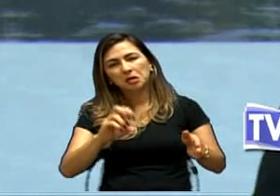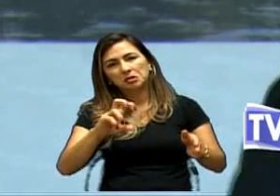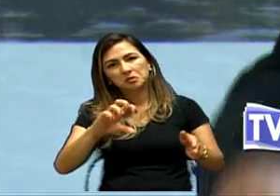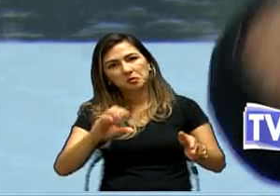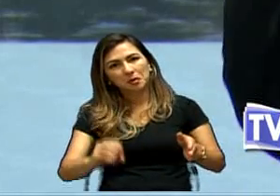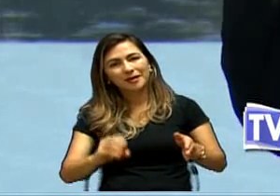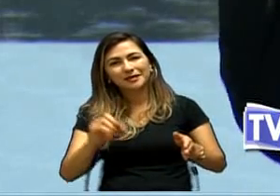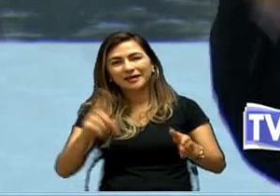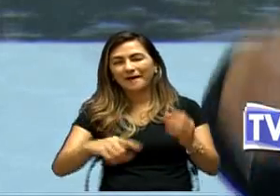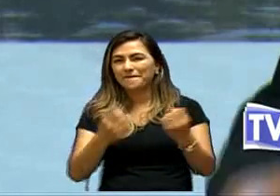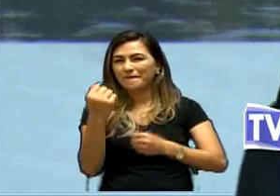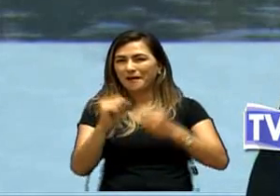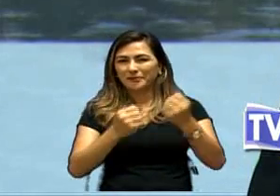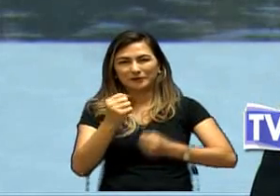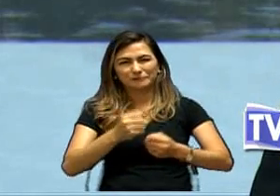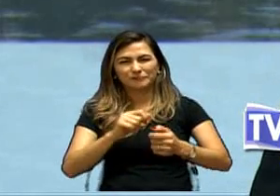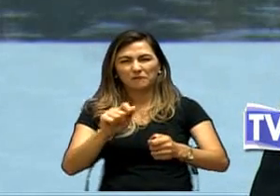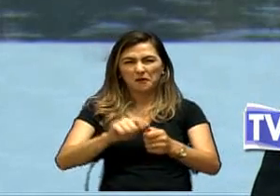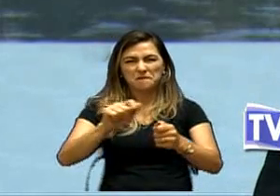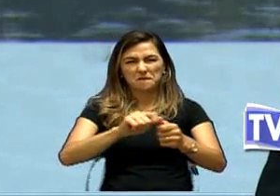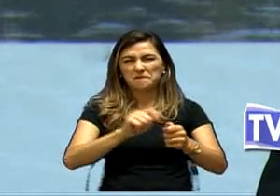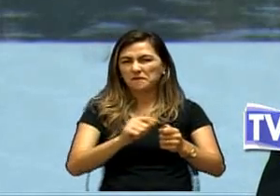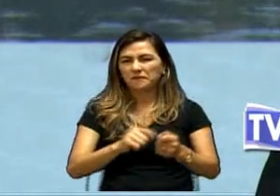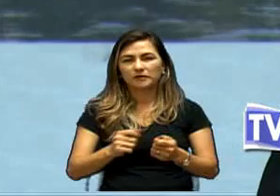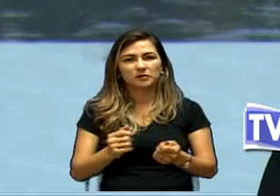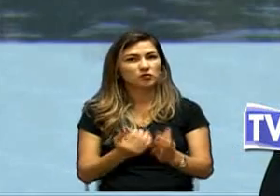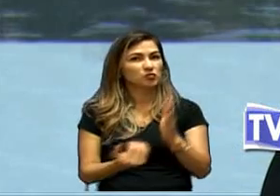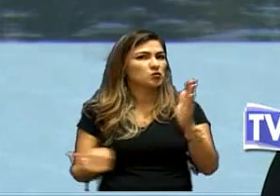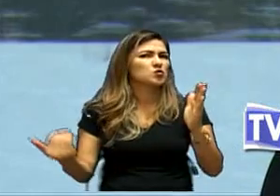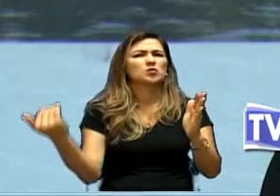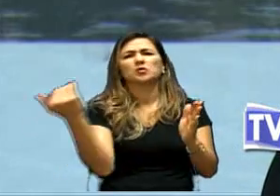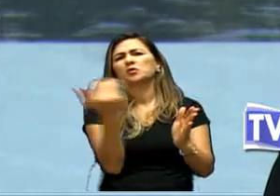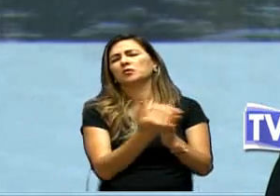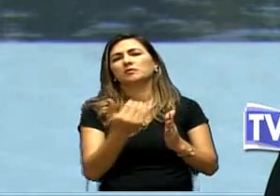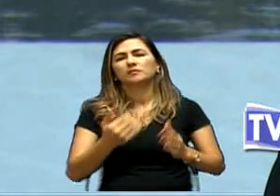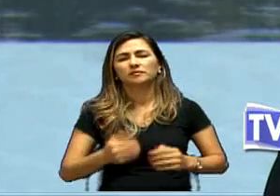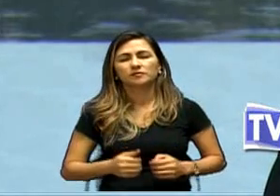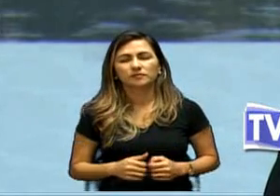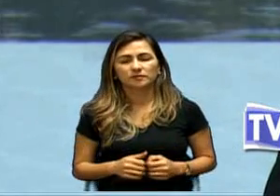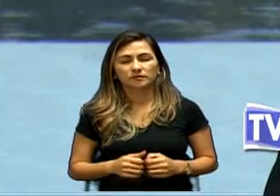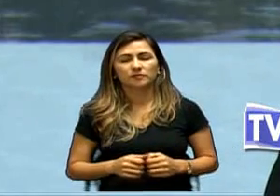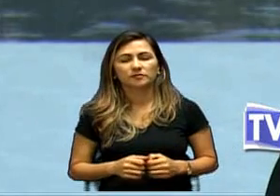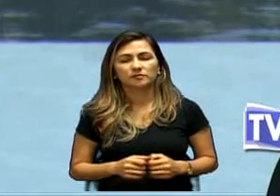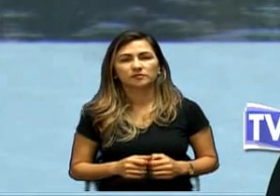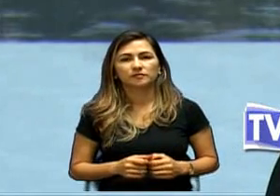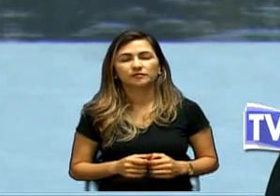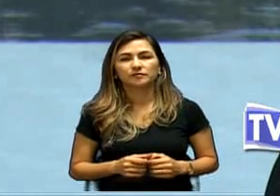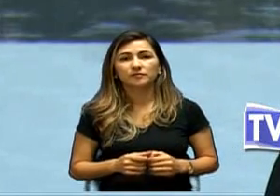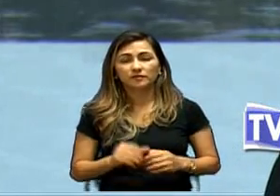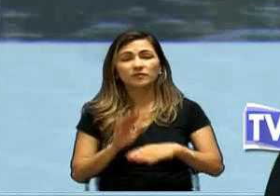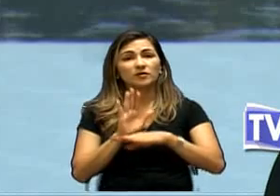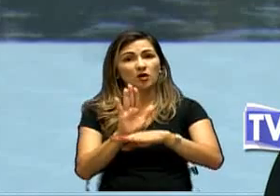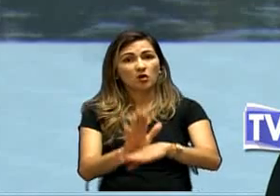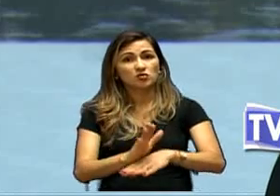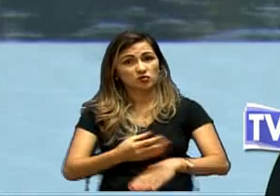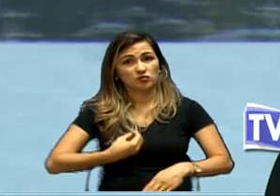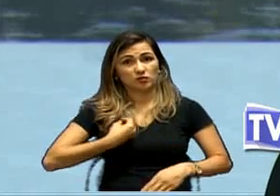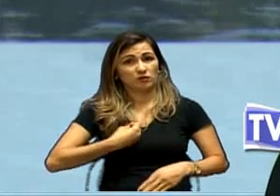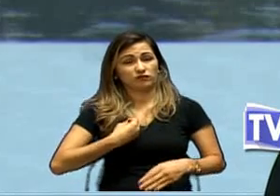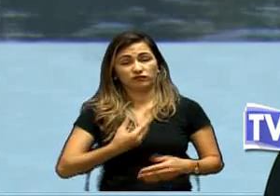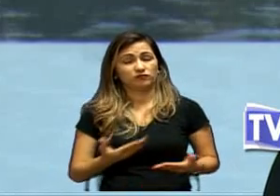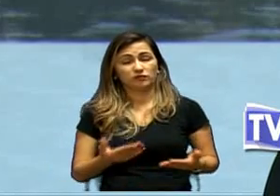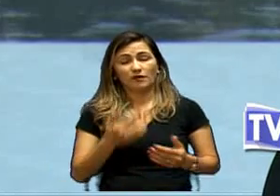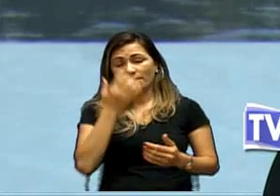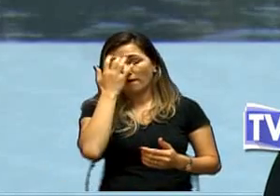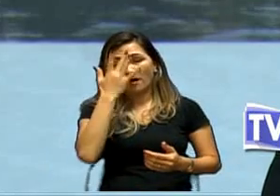humana. Só que veio para beneficiar a sociedade, para facilitar, para otimizar serviços,